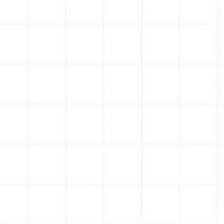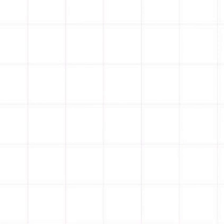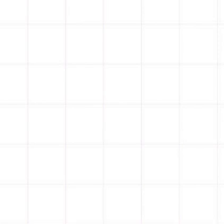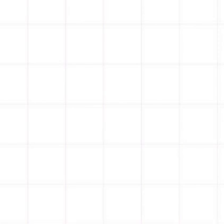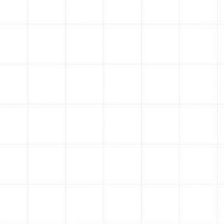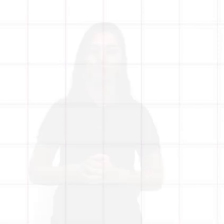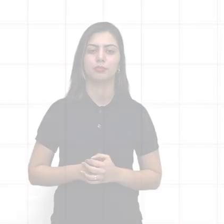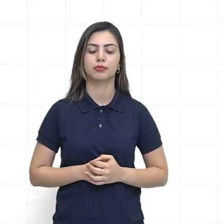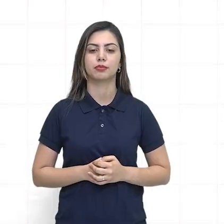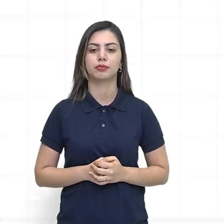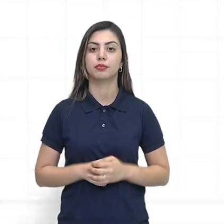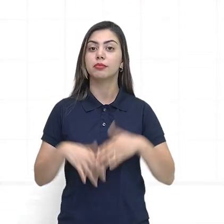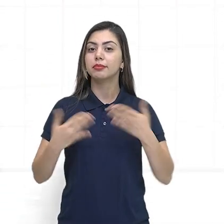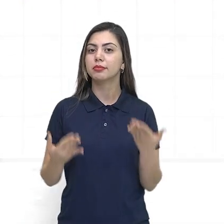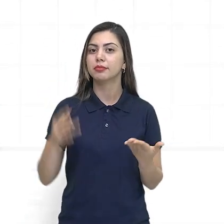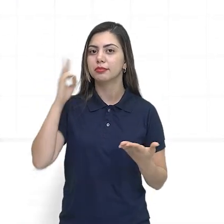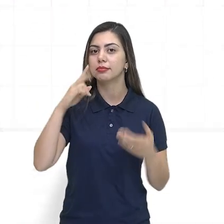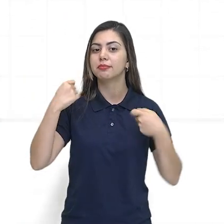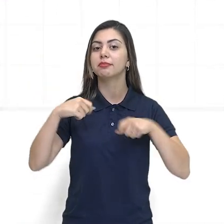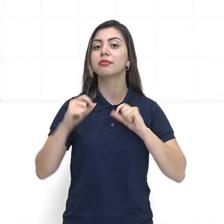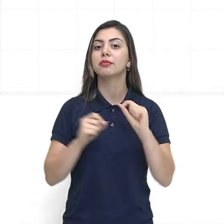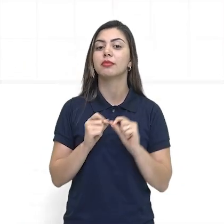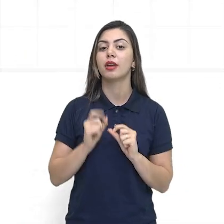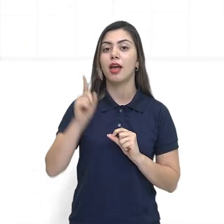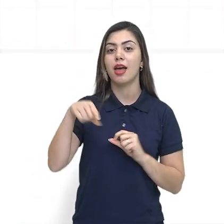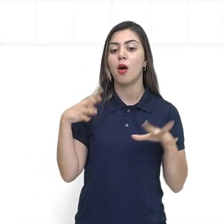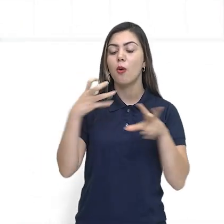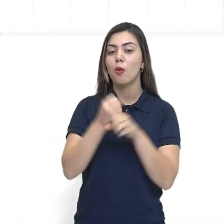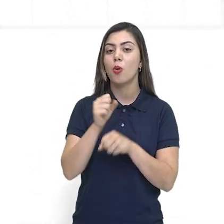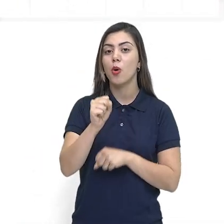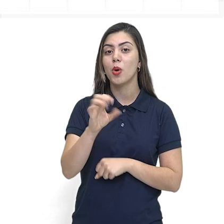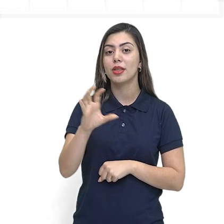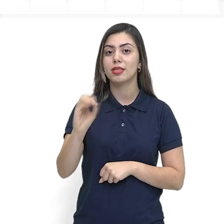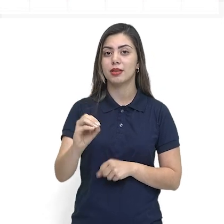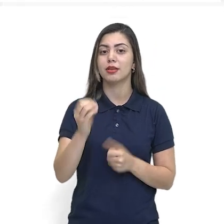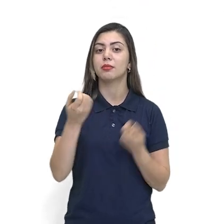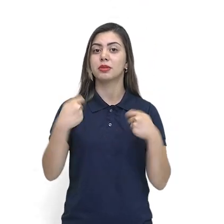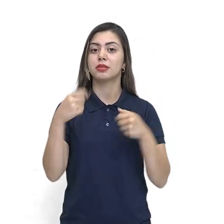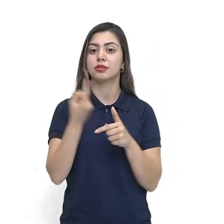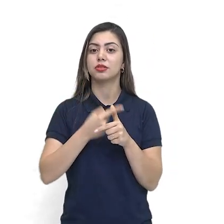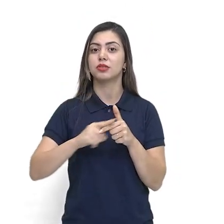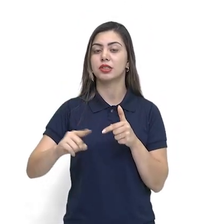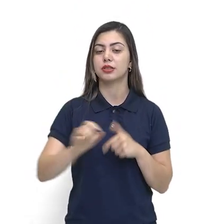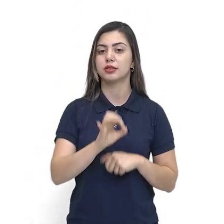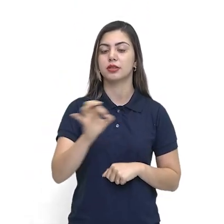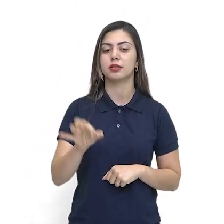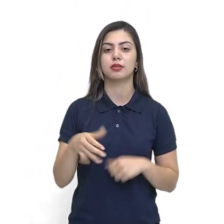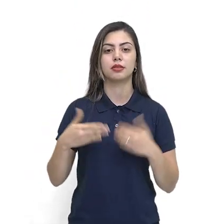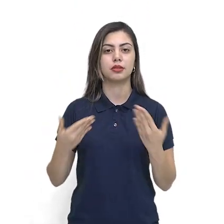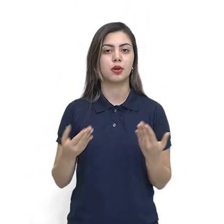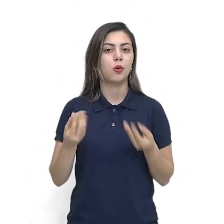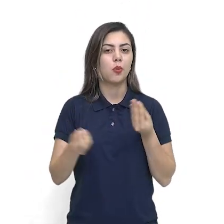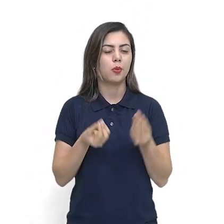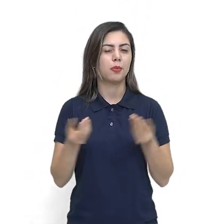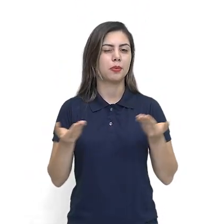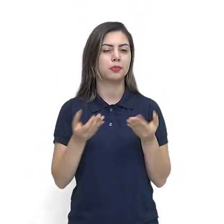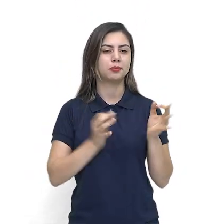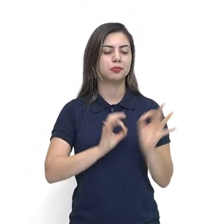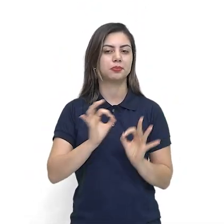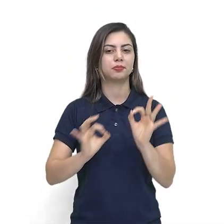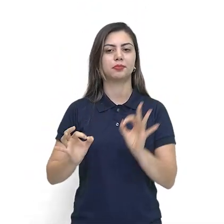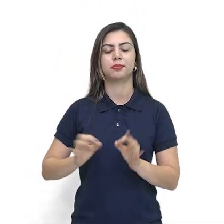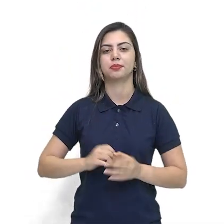80 bombons, então vamos lá. Eu tenho, na realidade, a seguinte situação,